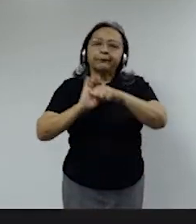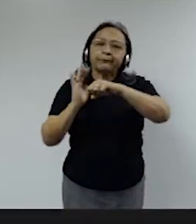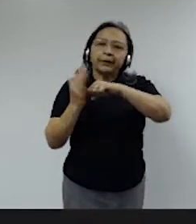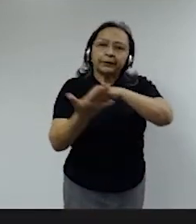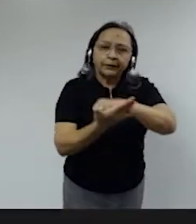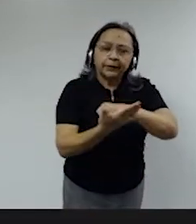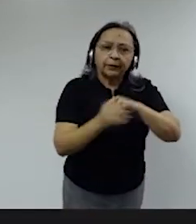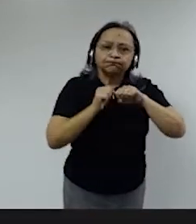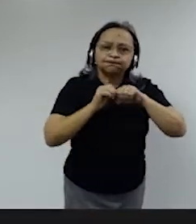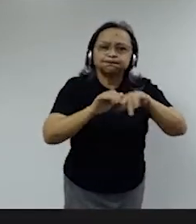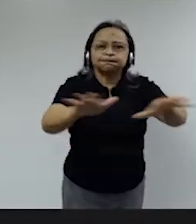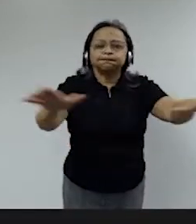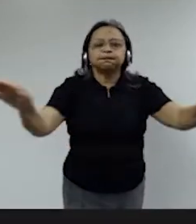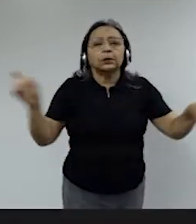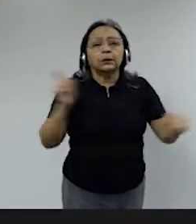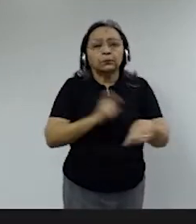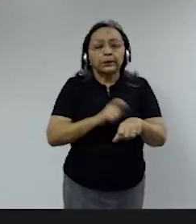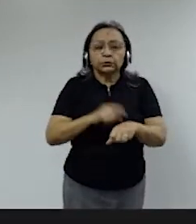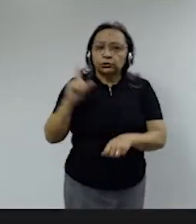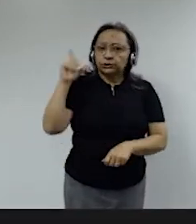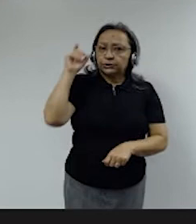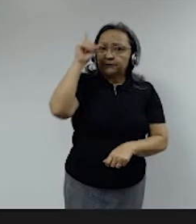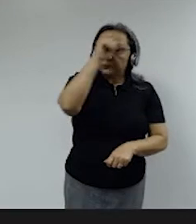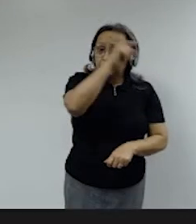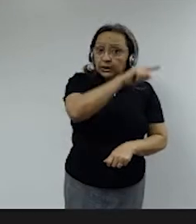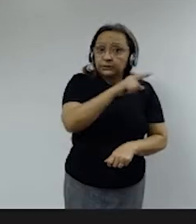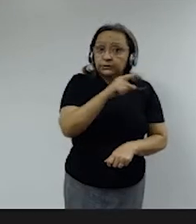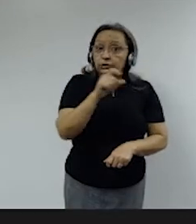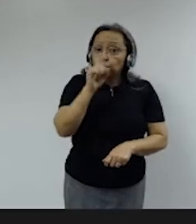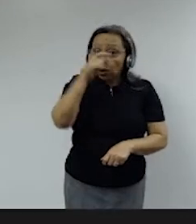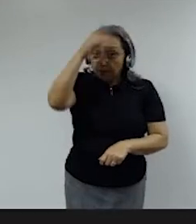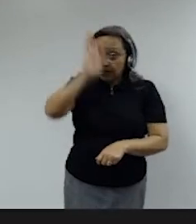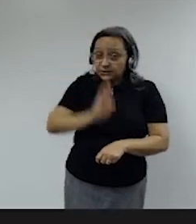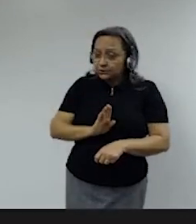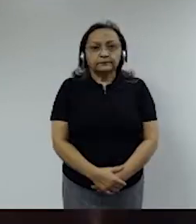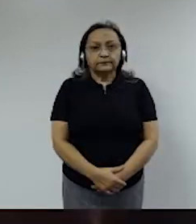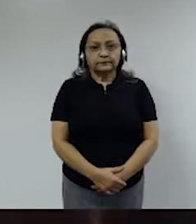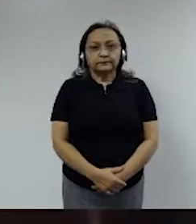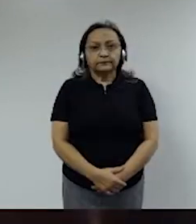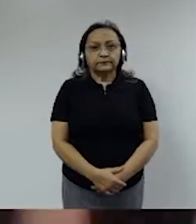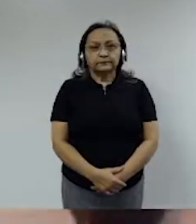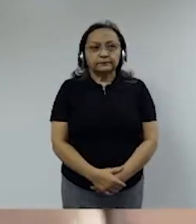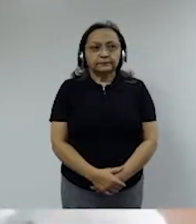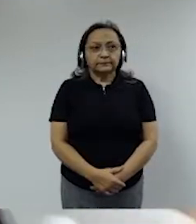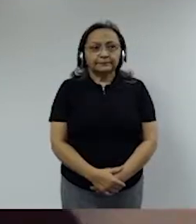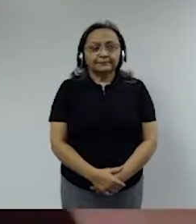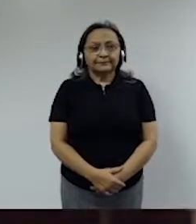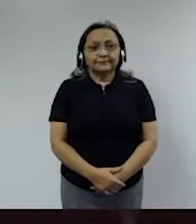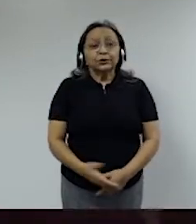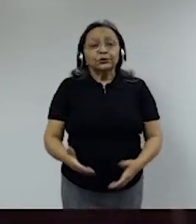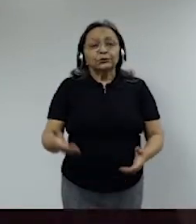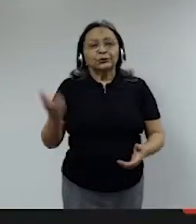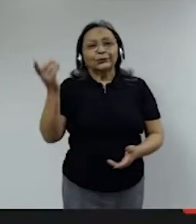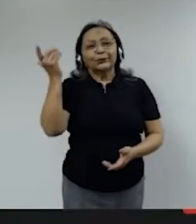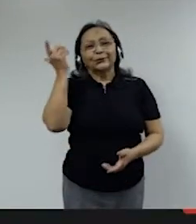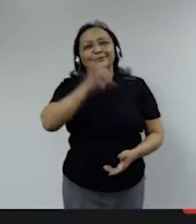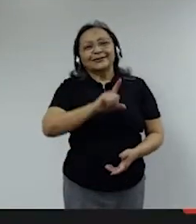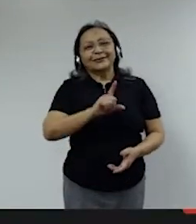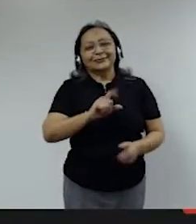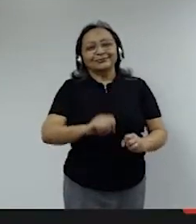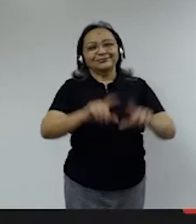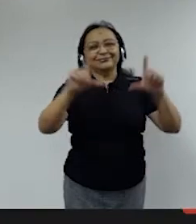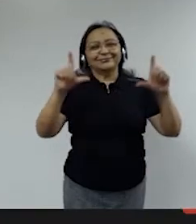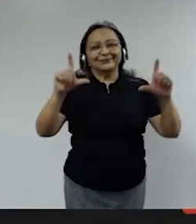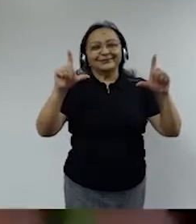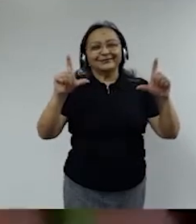imensa dificuldade para o mundo inteiro. Eu consegui voltar. Retornou. Eu tive um problema. Eu